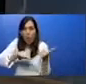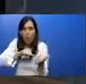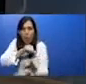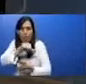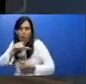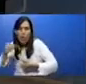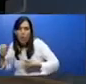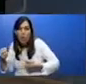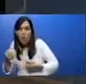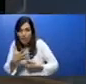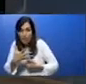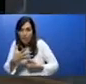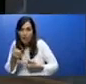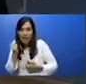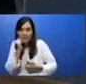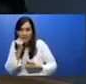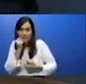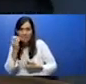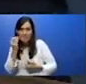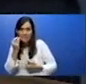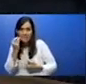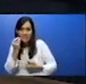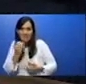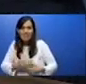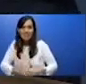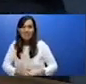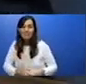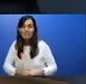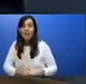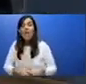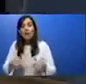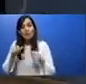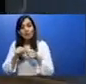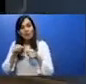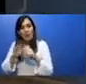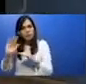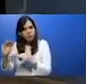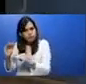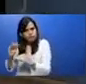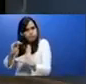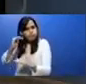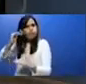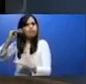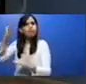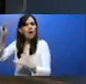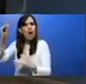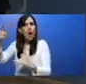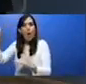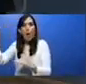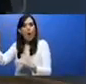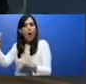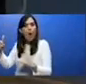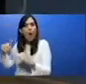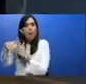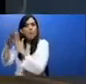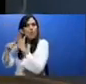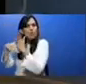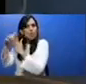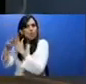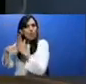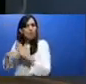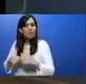suas experiências e conseguiu, crianças, superar todos os pintores da época. Ele conseguiu